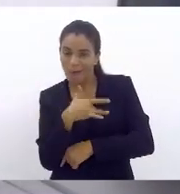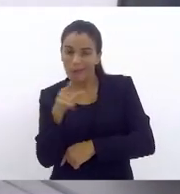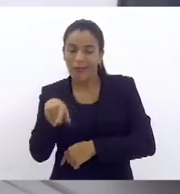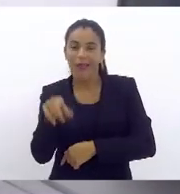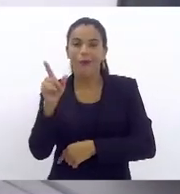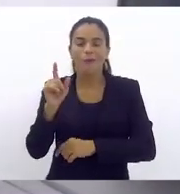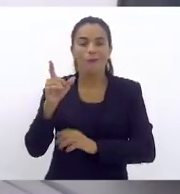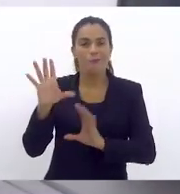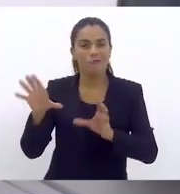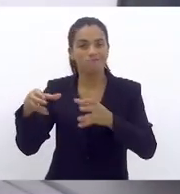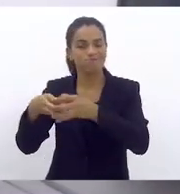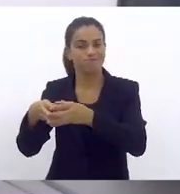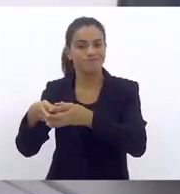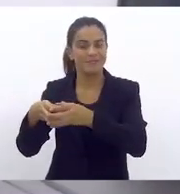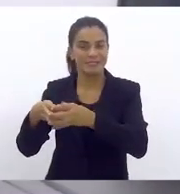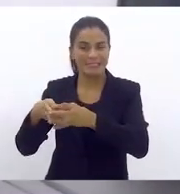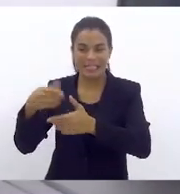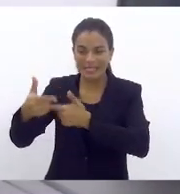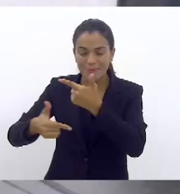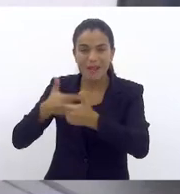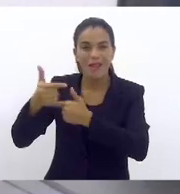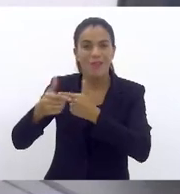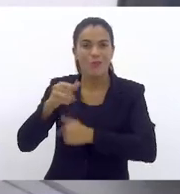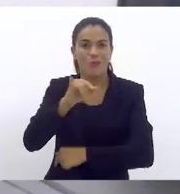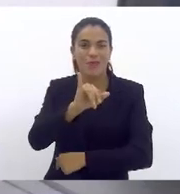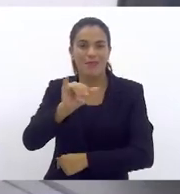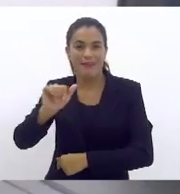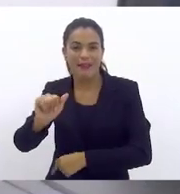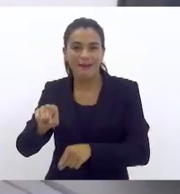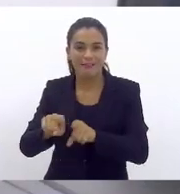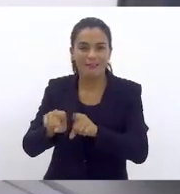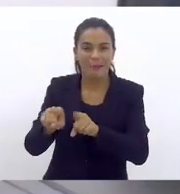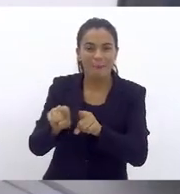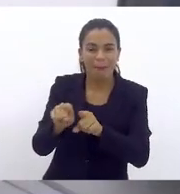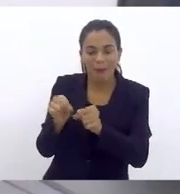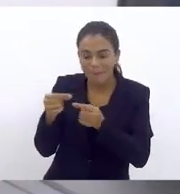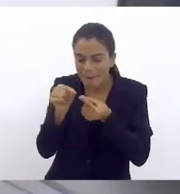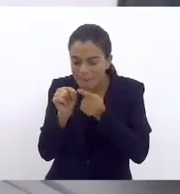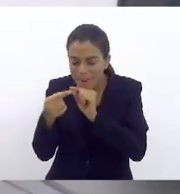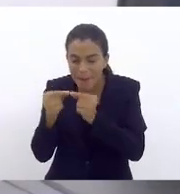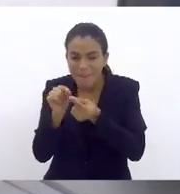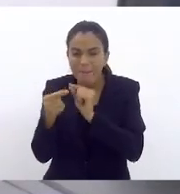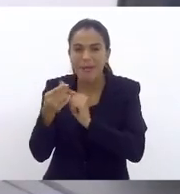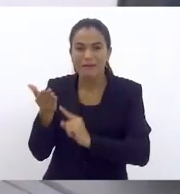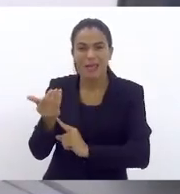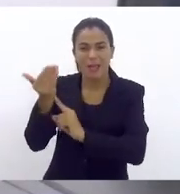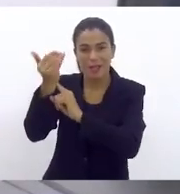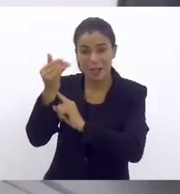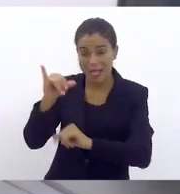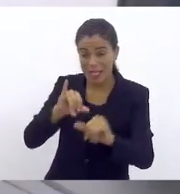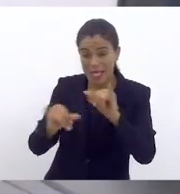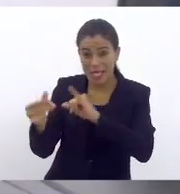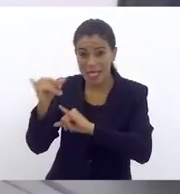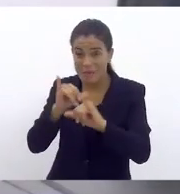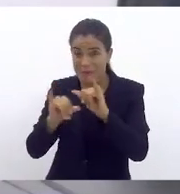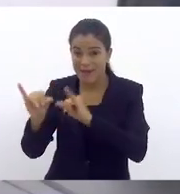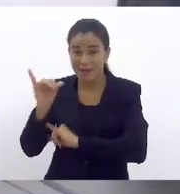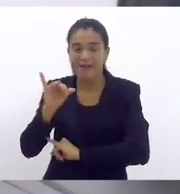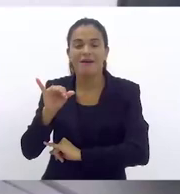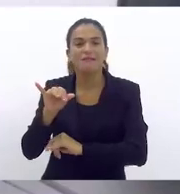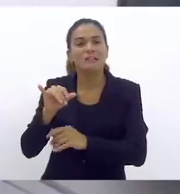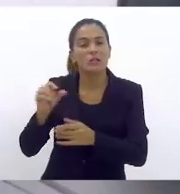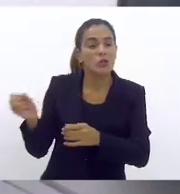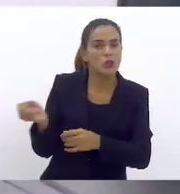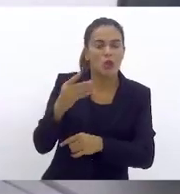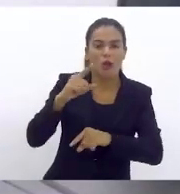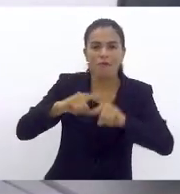que tá tratando com inteligência artificial nanotecnologia mico eletrônica química fina novas materiais